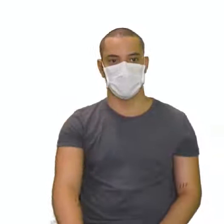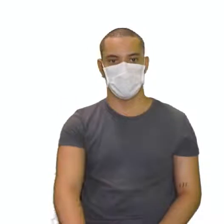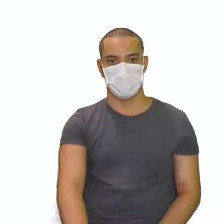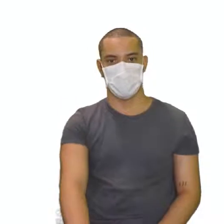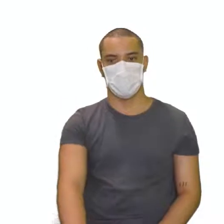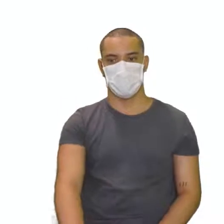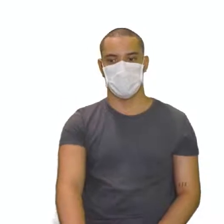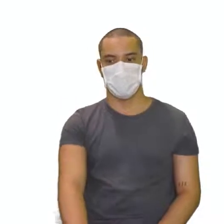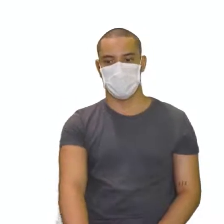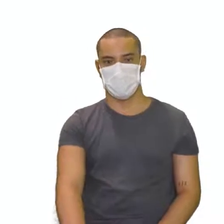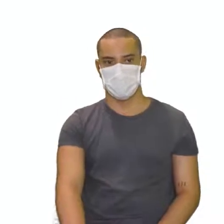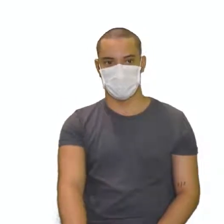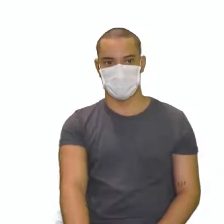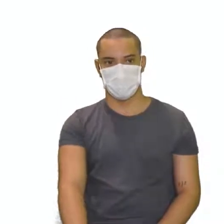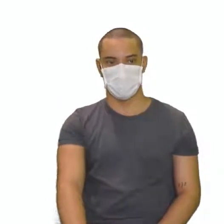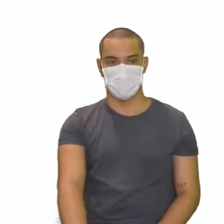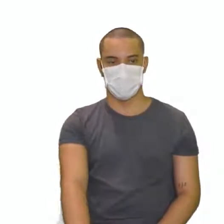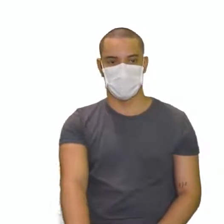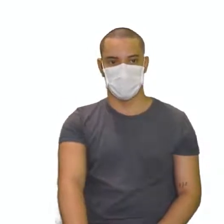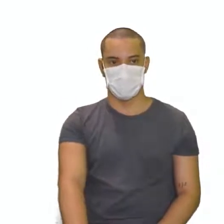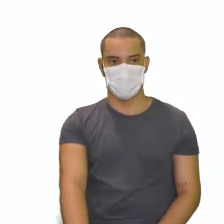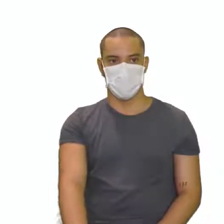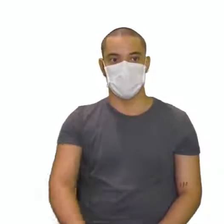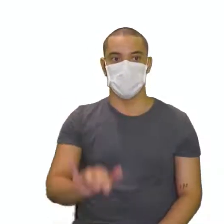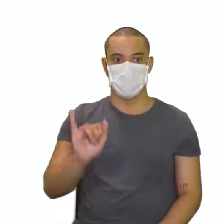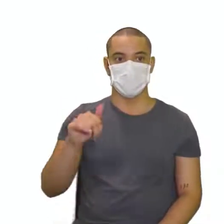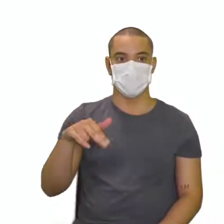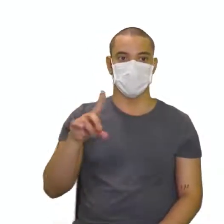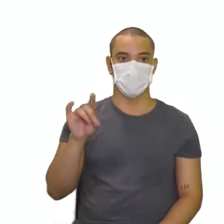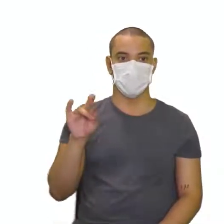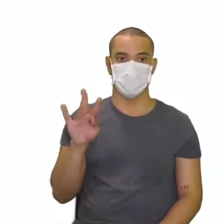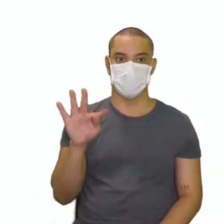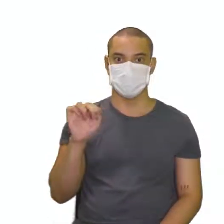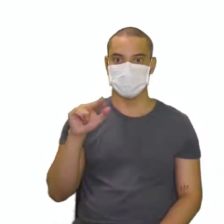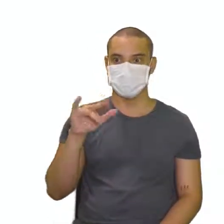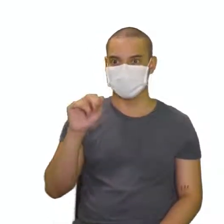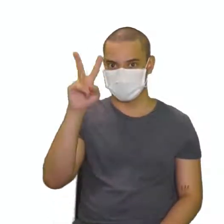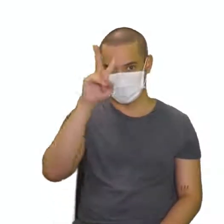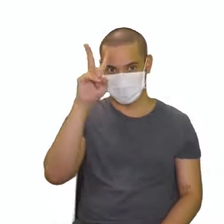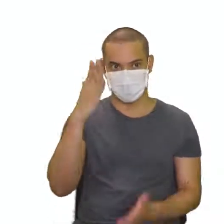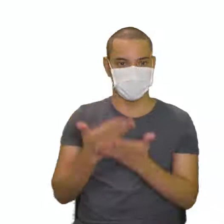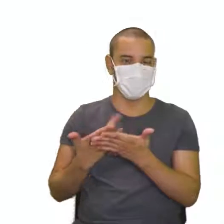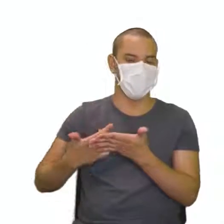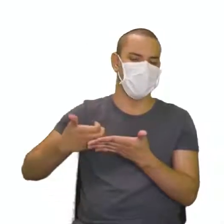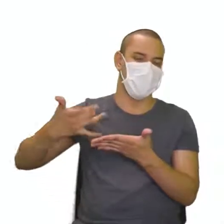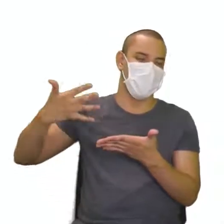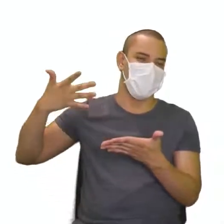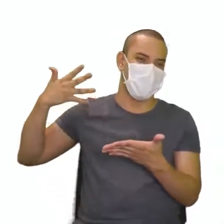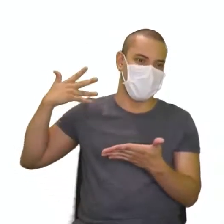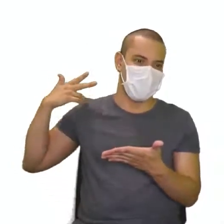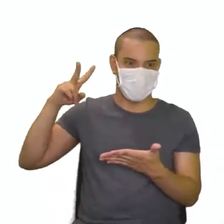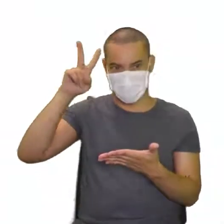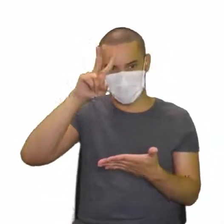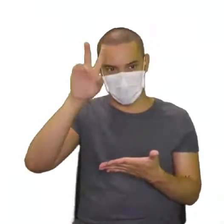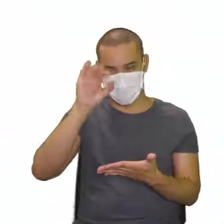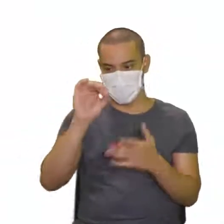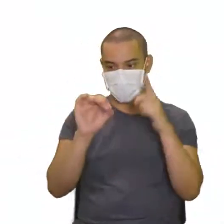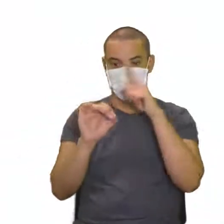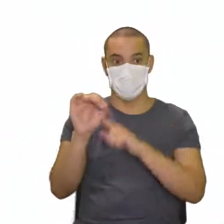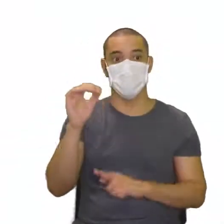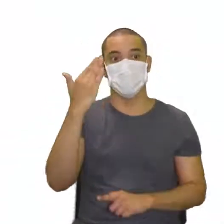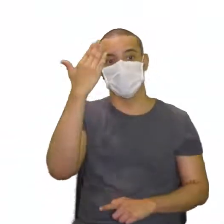ali a indutância. Ah, professora, indutância, aquilo que nós fizemos uma vez numa aula aí foi, pessoal, para calcular a